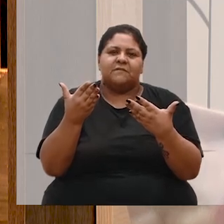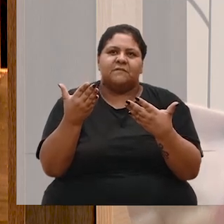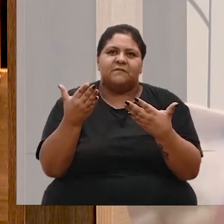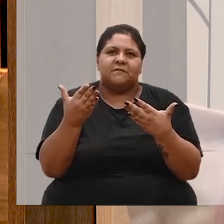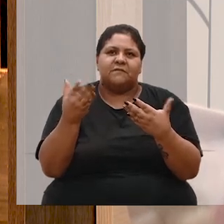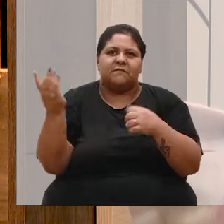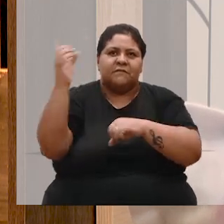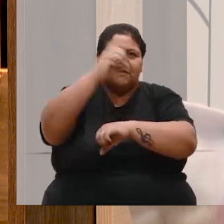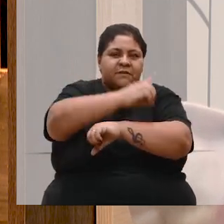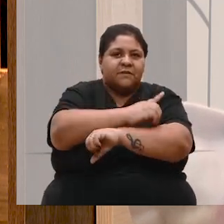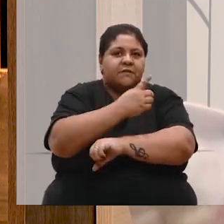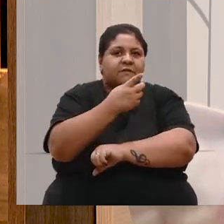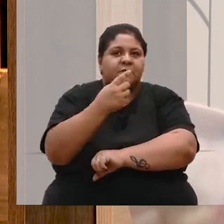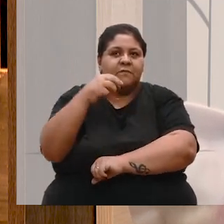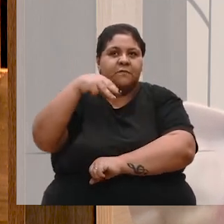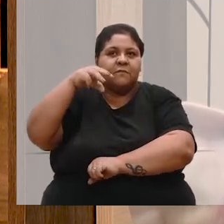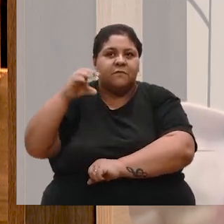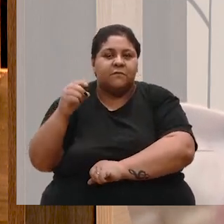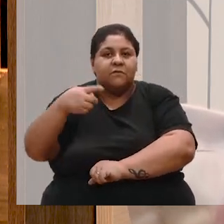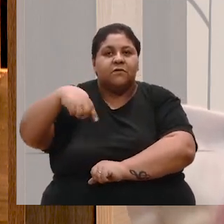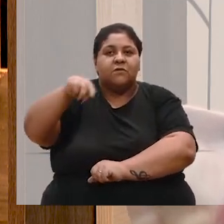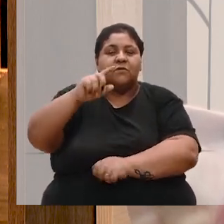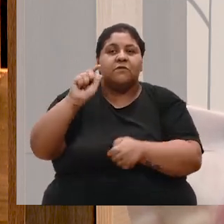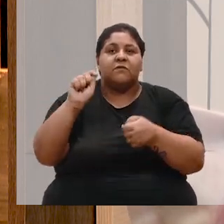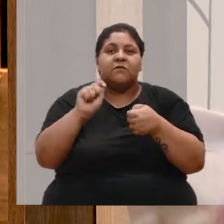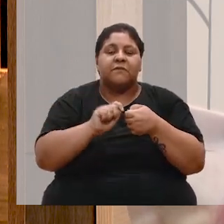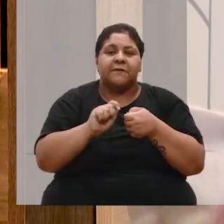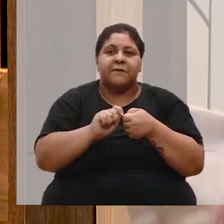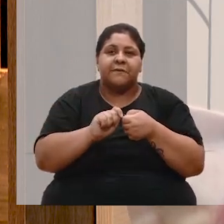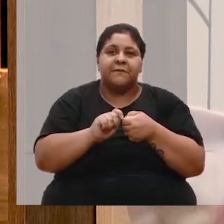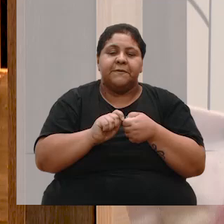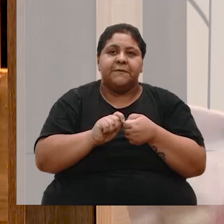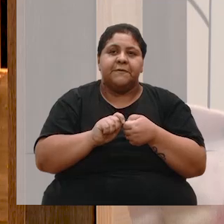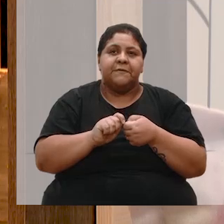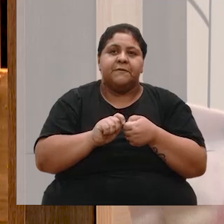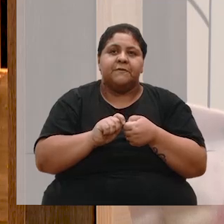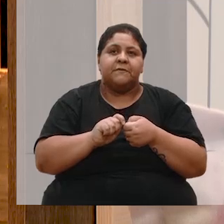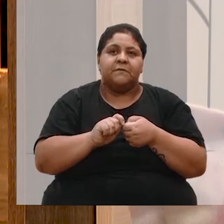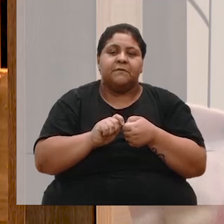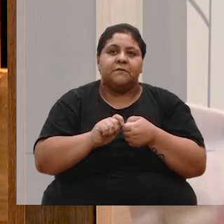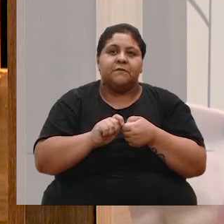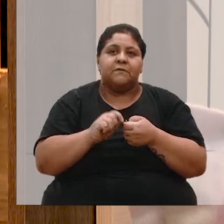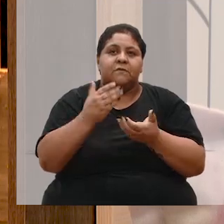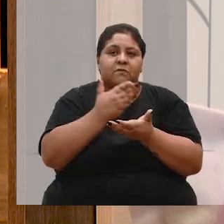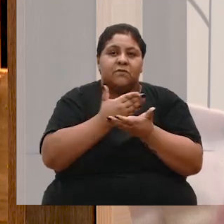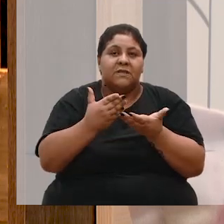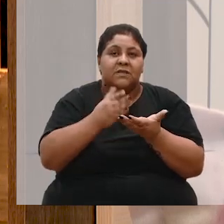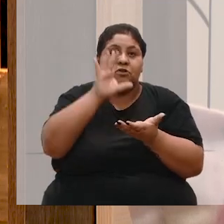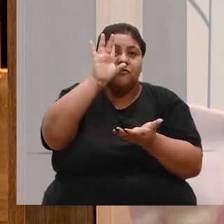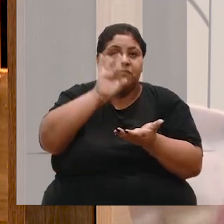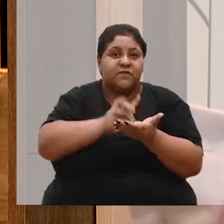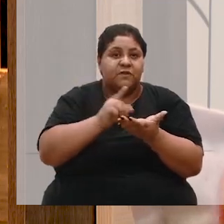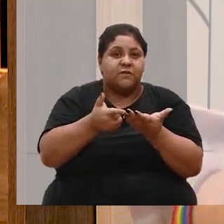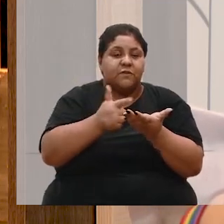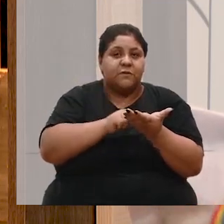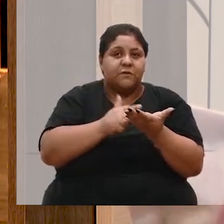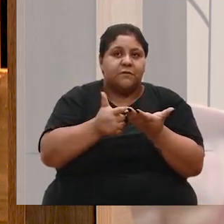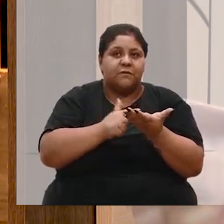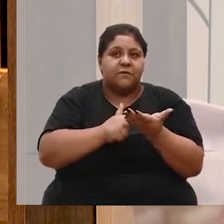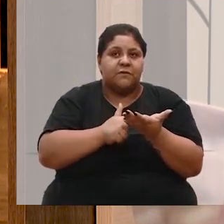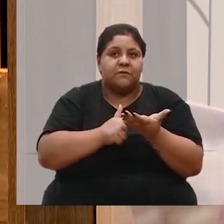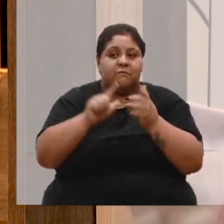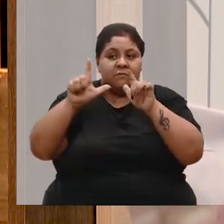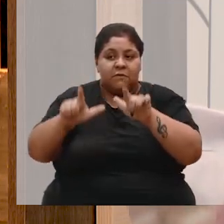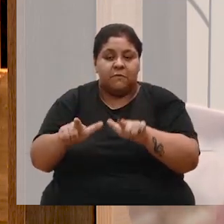no dia 14 de maio nós vamos estar fazendo o lançamento oficial do livro. Vai ser no